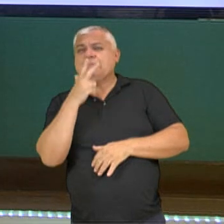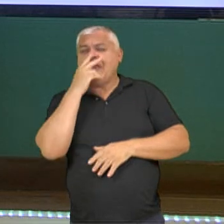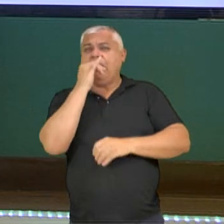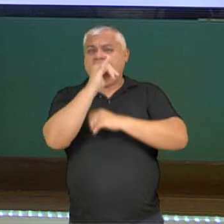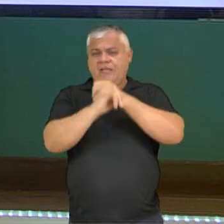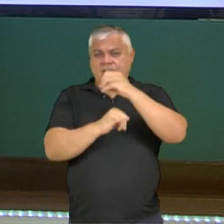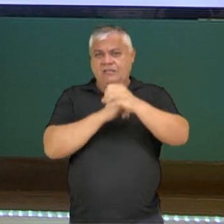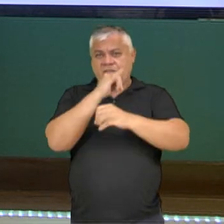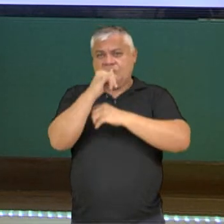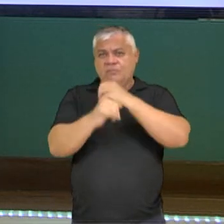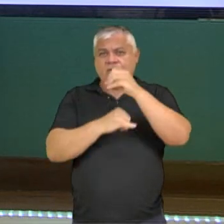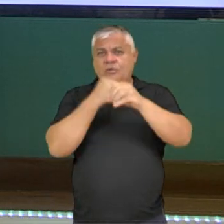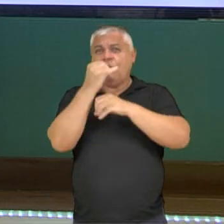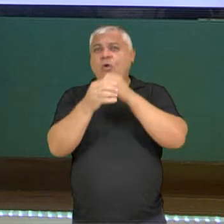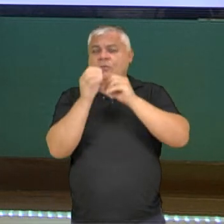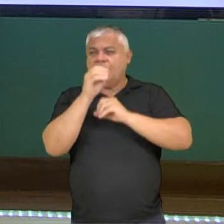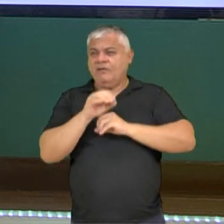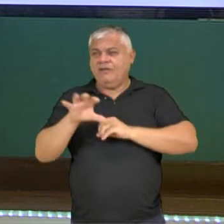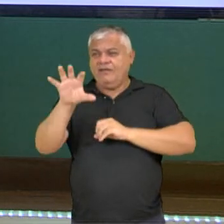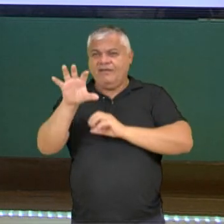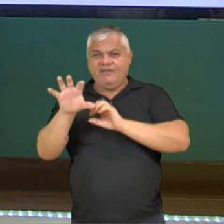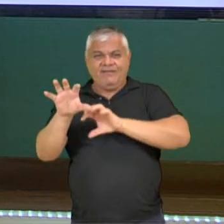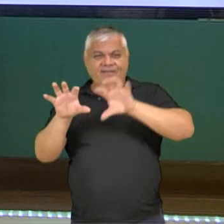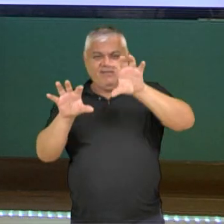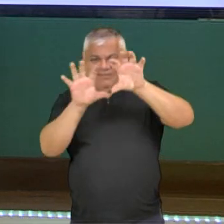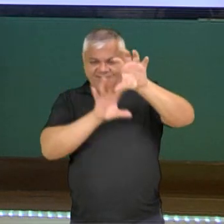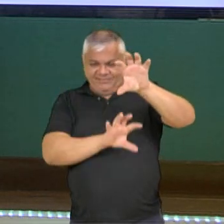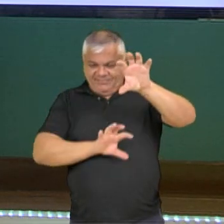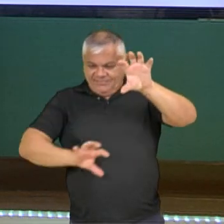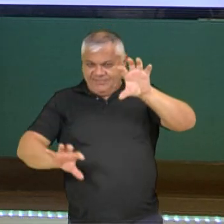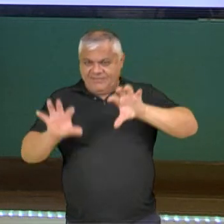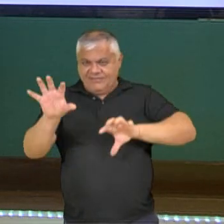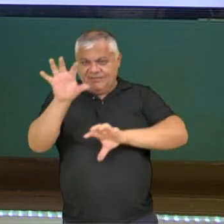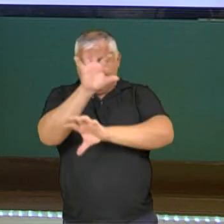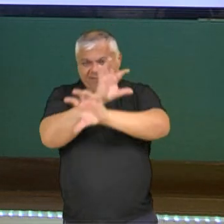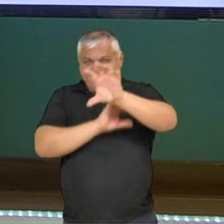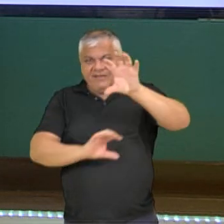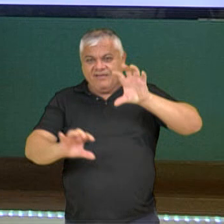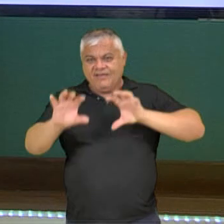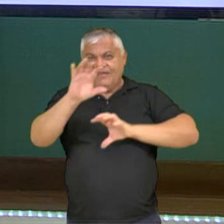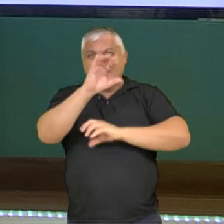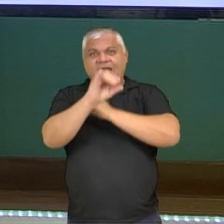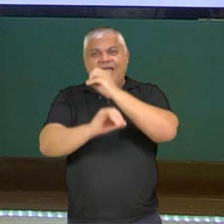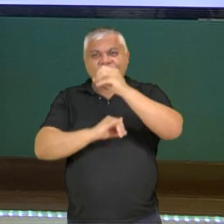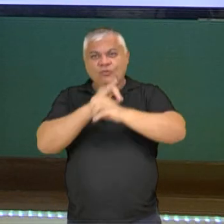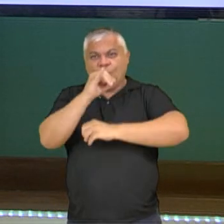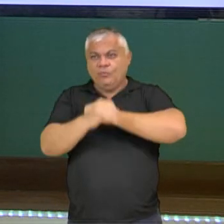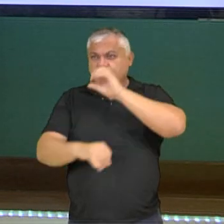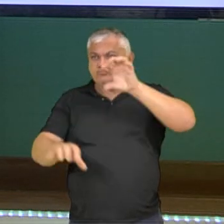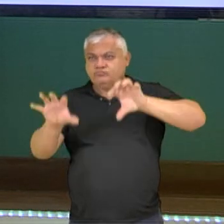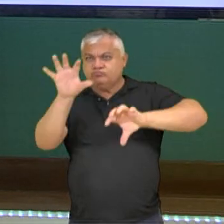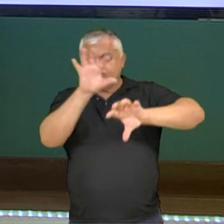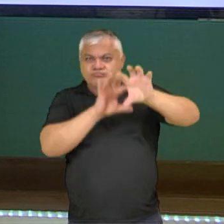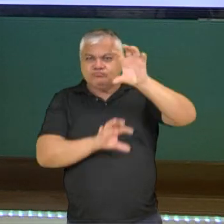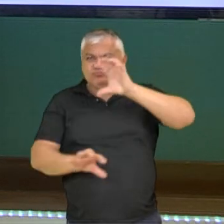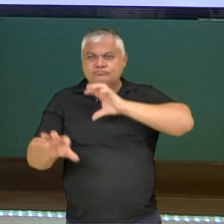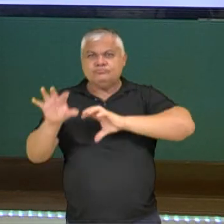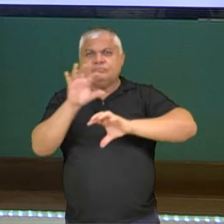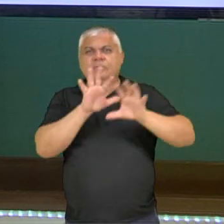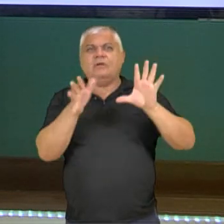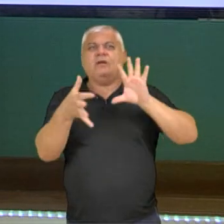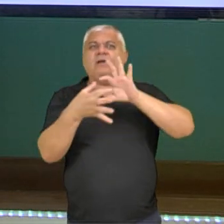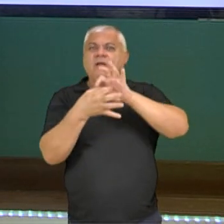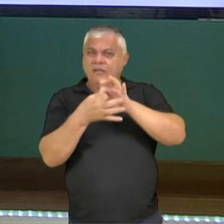estão distribuídos geometricamente, tá? Então, nós temos aqui o átomo de carbono, as ligações